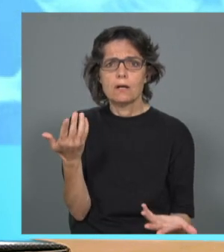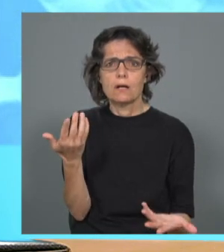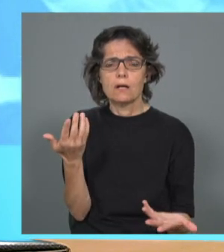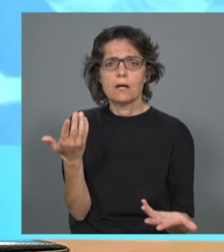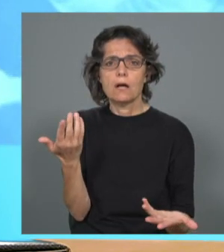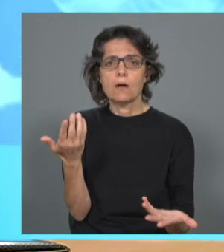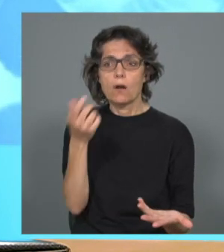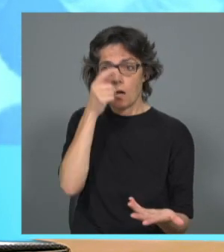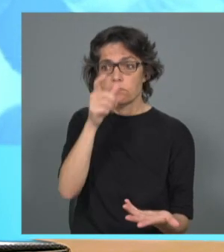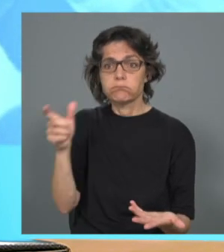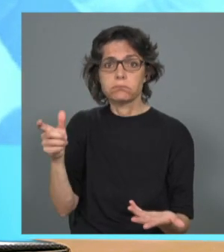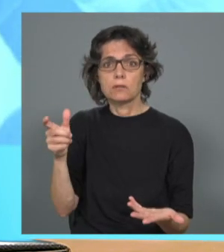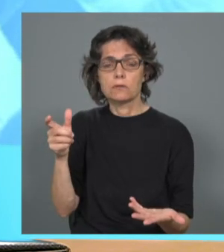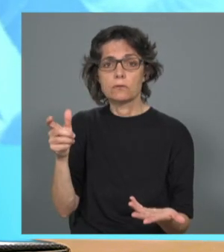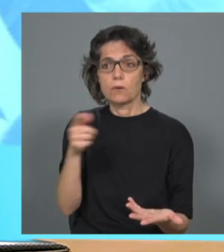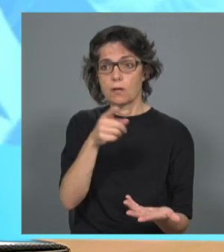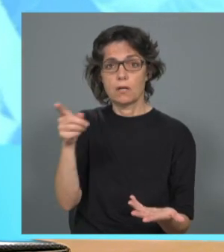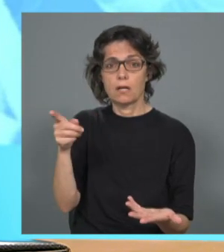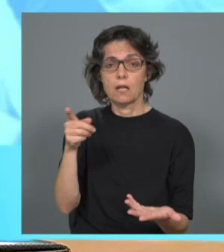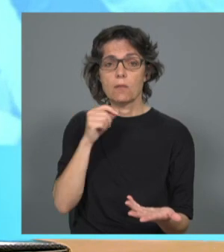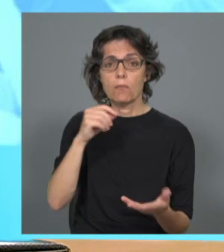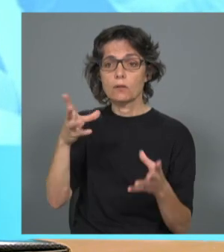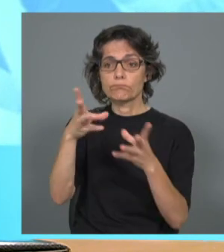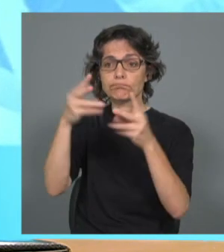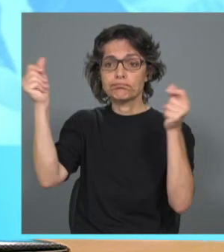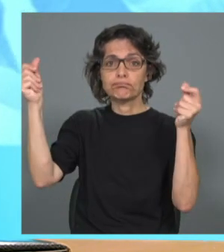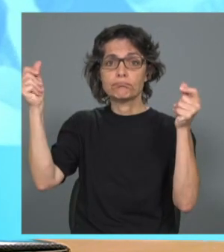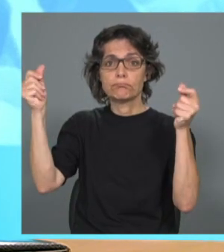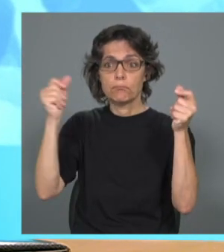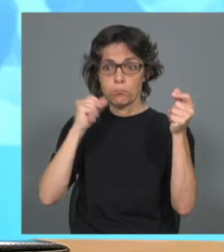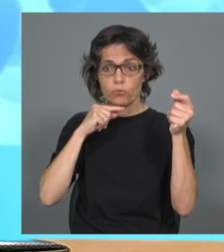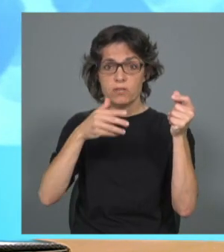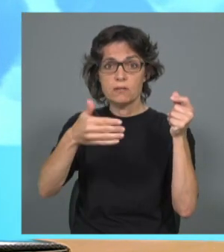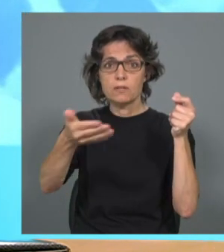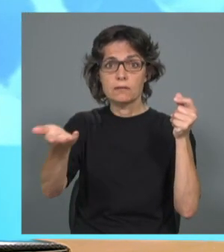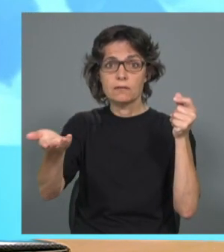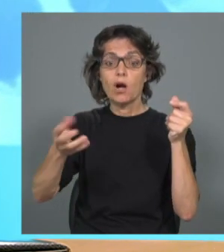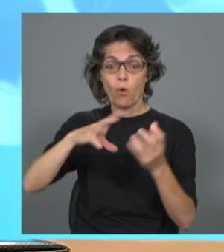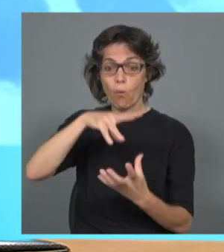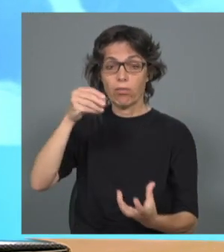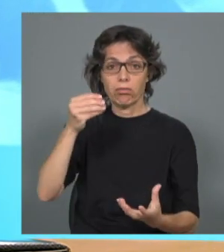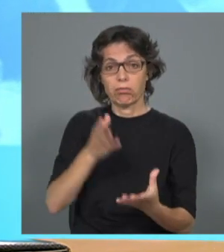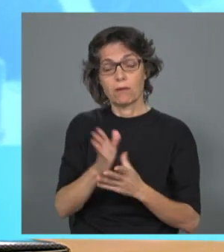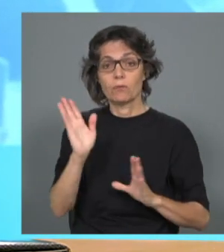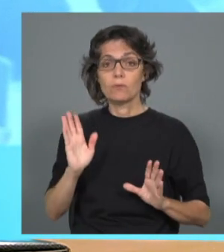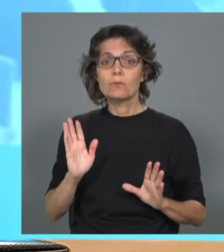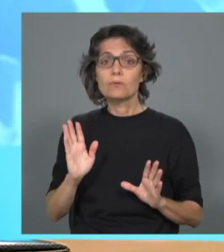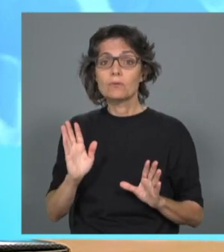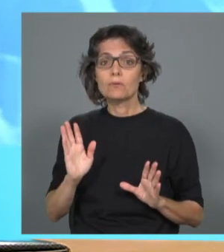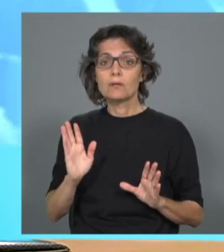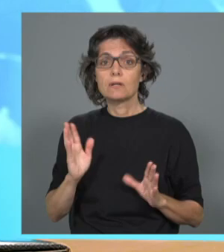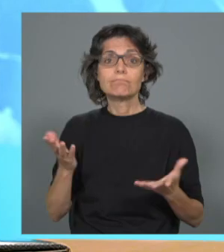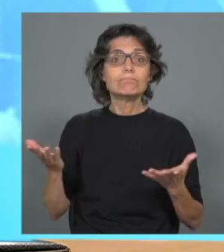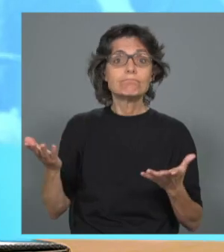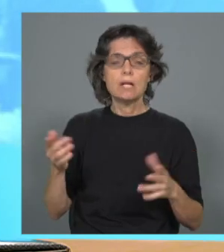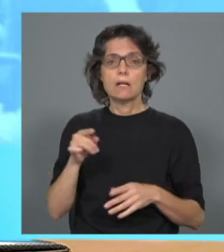O ser humano pode deixar de existir na Terra. Pode vir a deixar de existir. Agora, a Terra não deixa de existir, não é? Sim. O problema é esse, não é? Aliás,